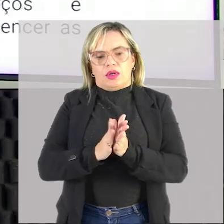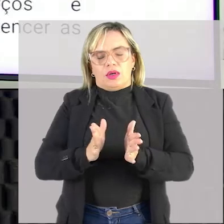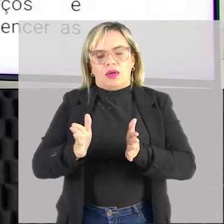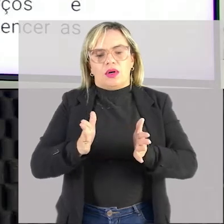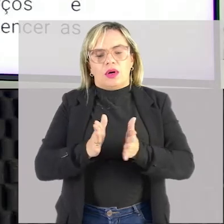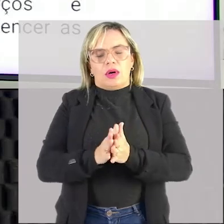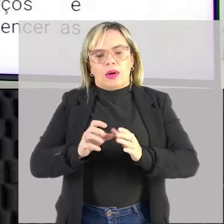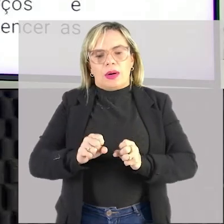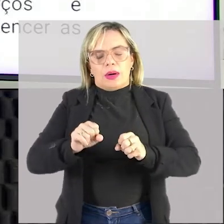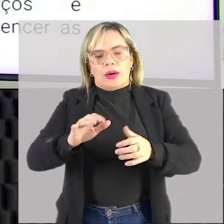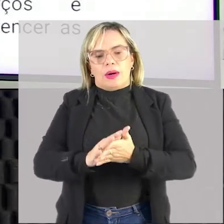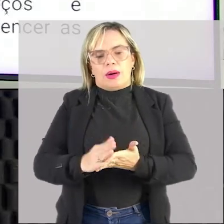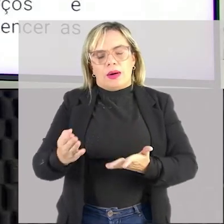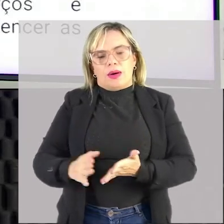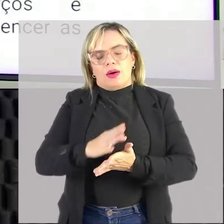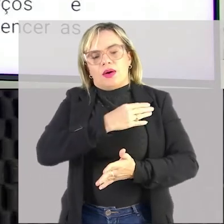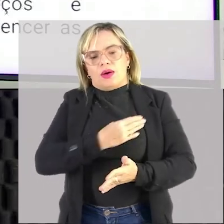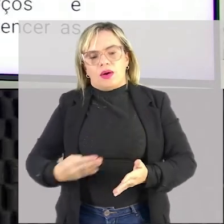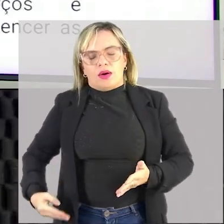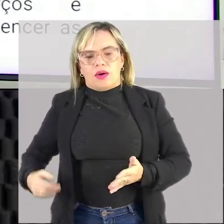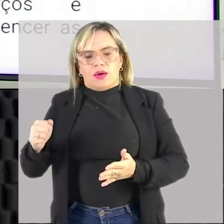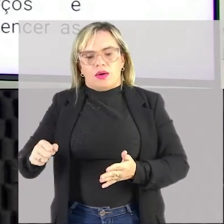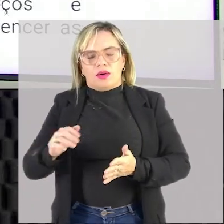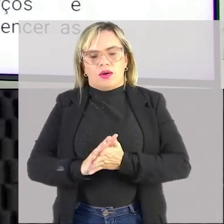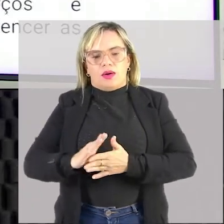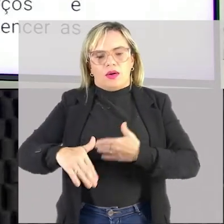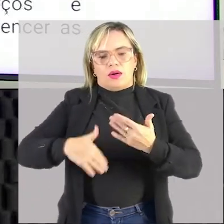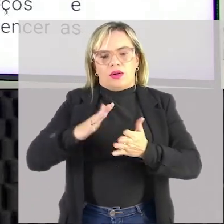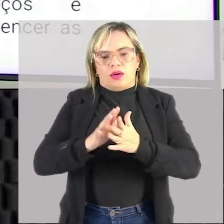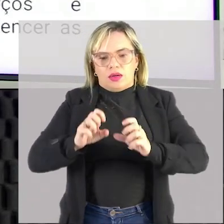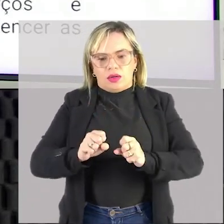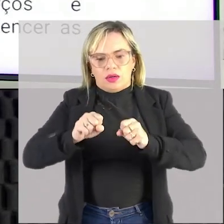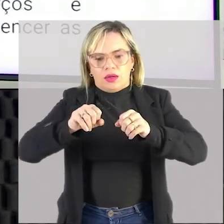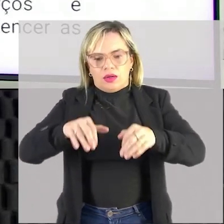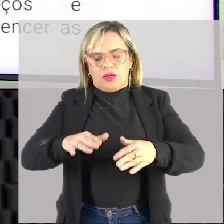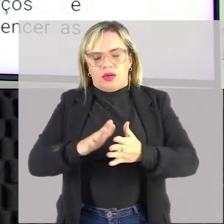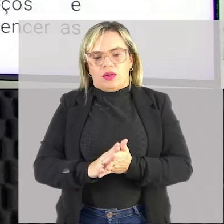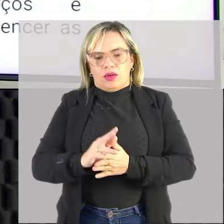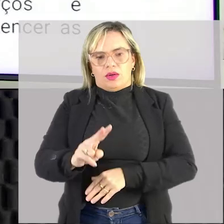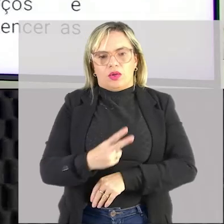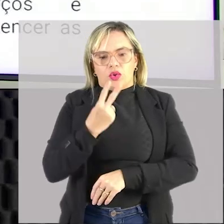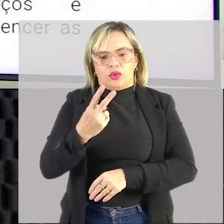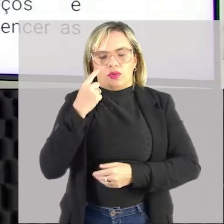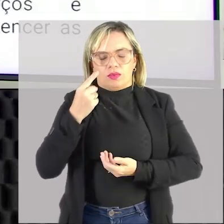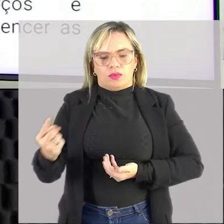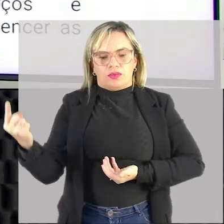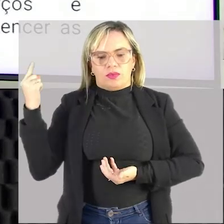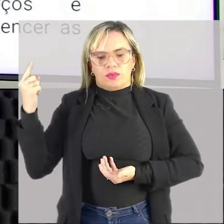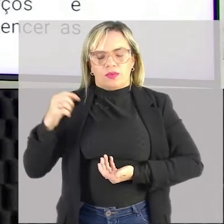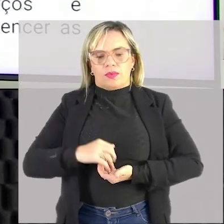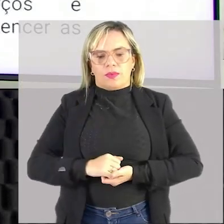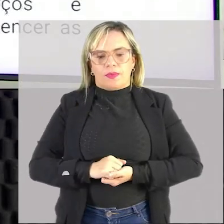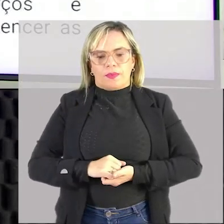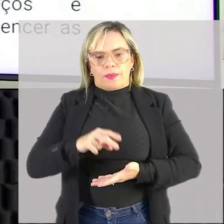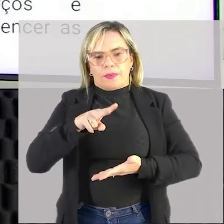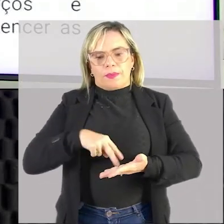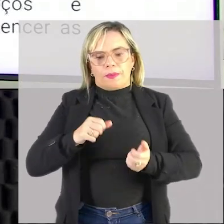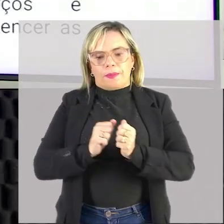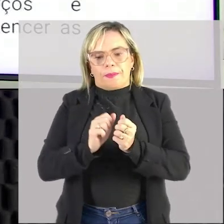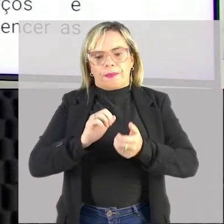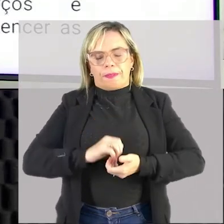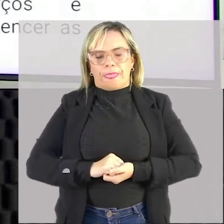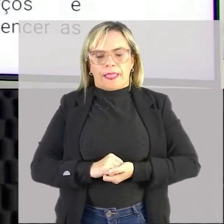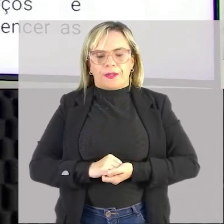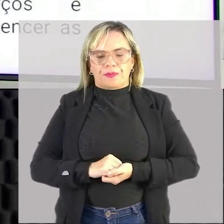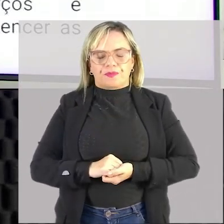próprio Estado e do Estado burguês que estava aqui no processo de colonização. 2. O território extenso era de fácil